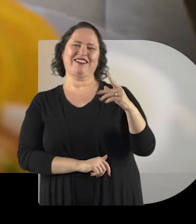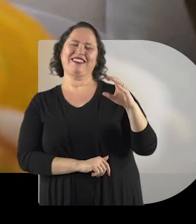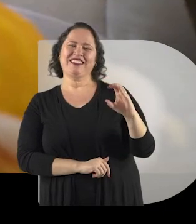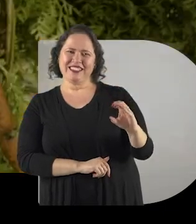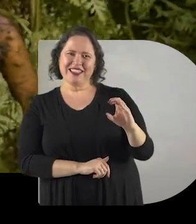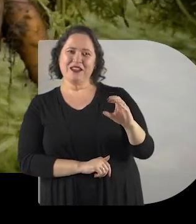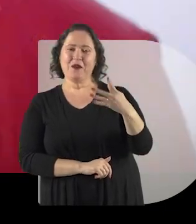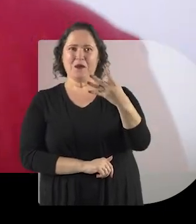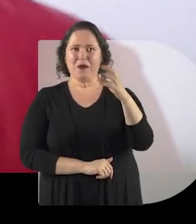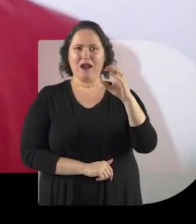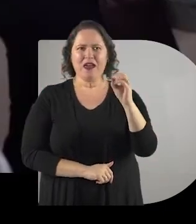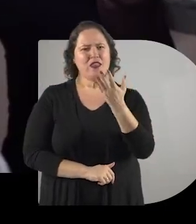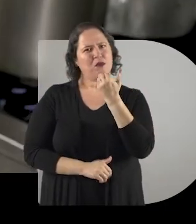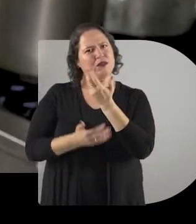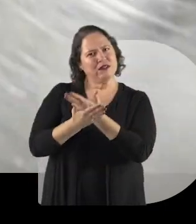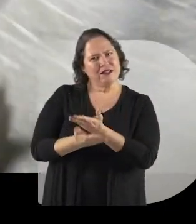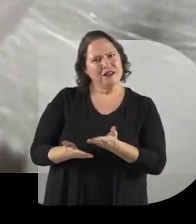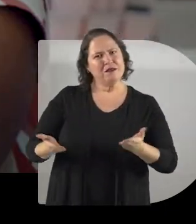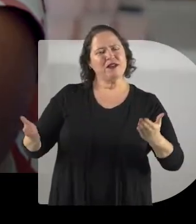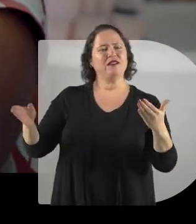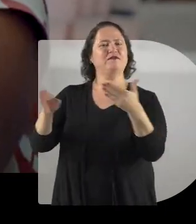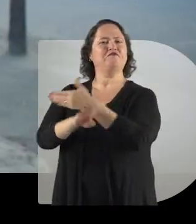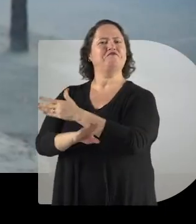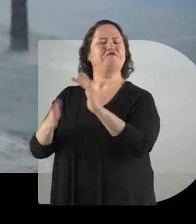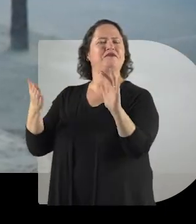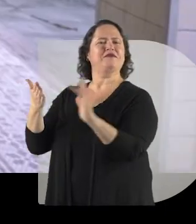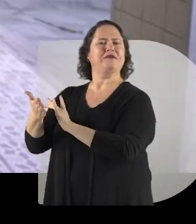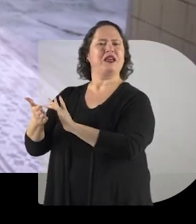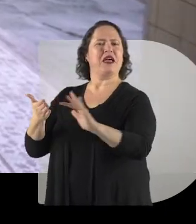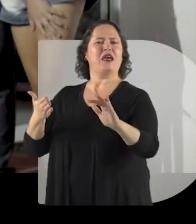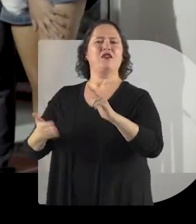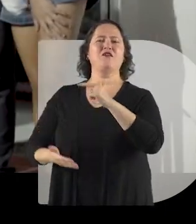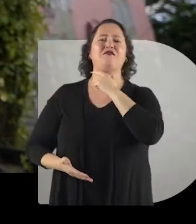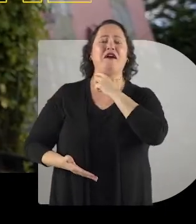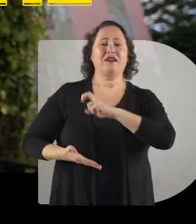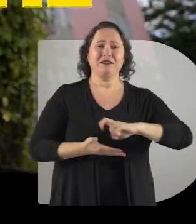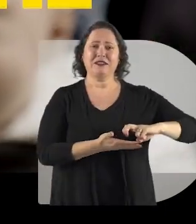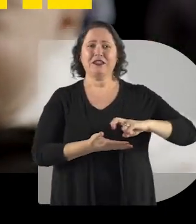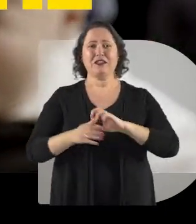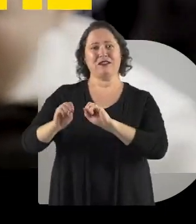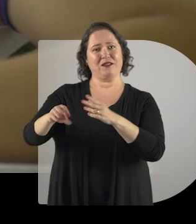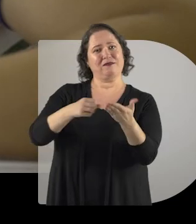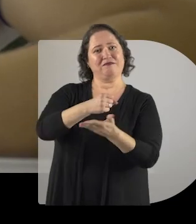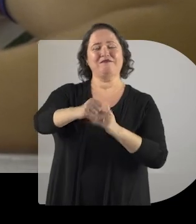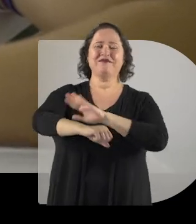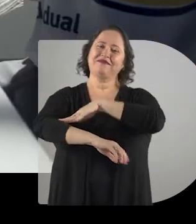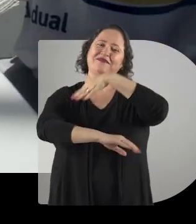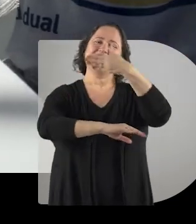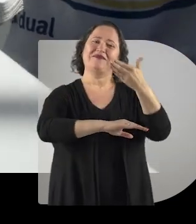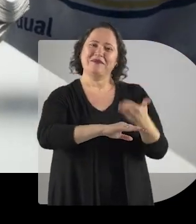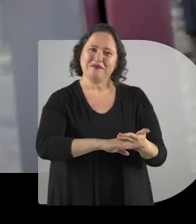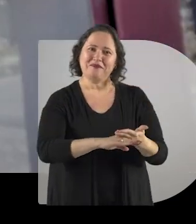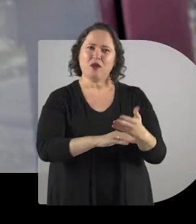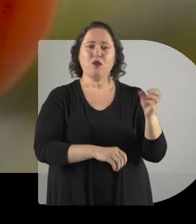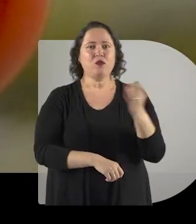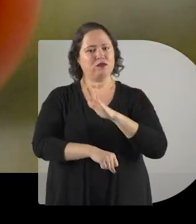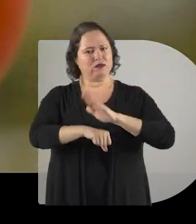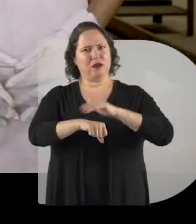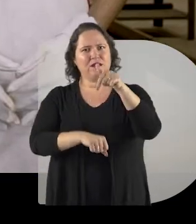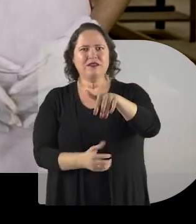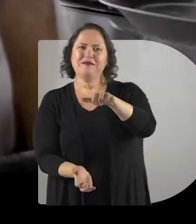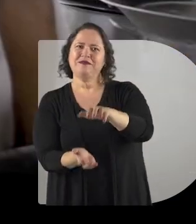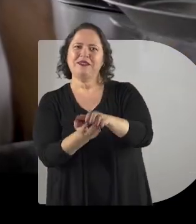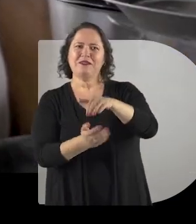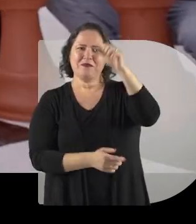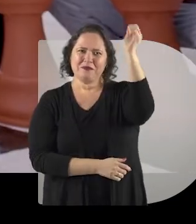SPC. 40 é comida na mesa, é embarque digital. É mais vaga de creche, ensino fundamental integral. Para um novo